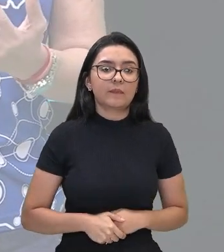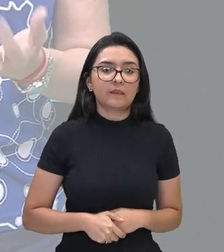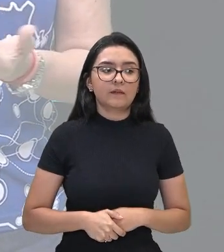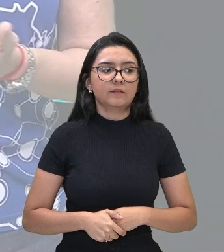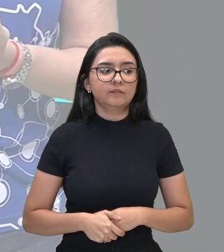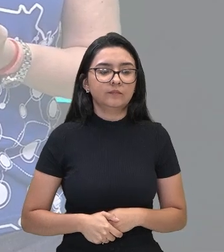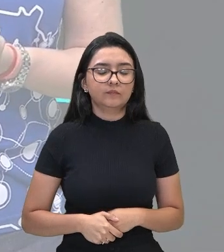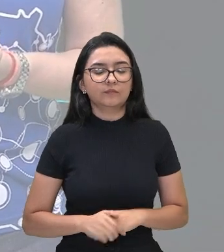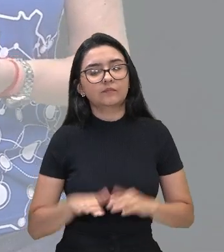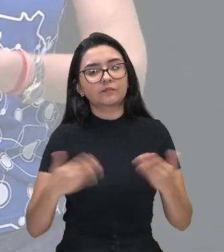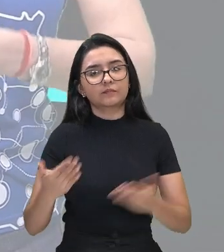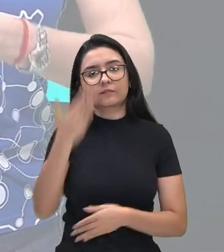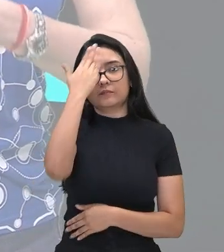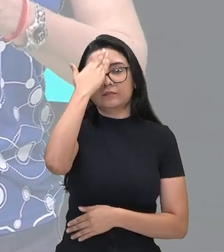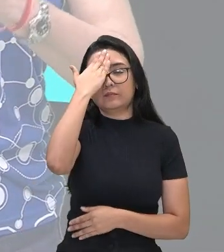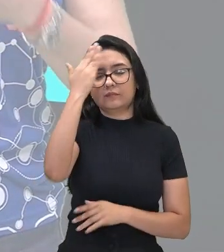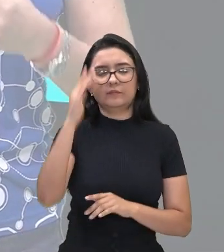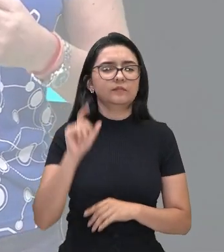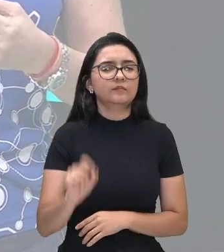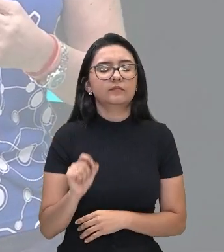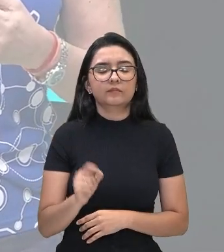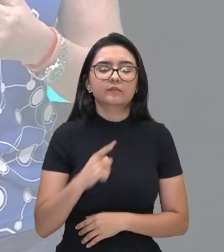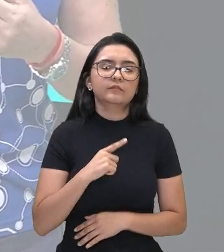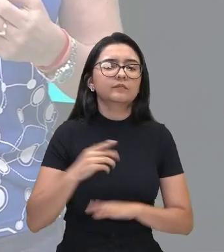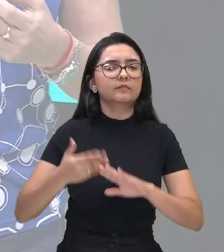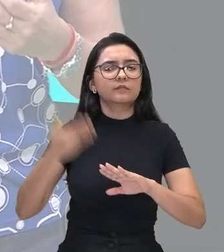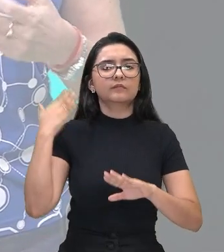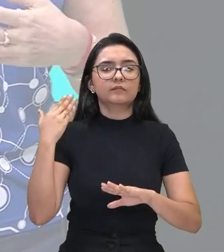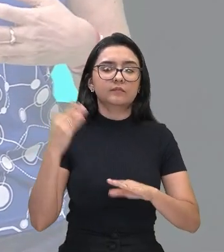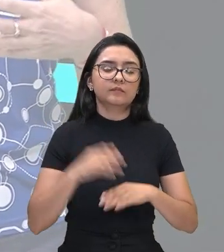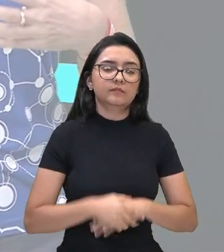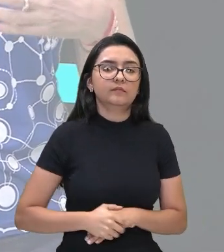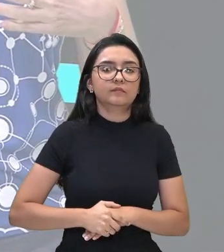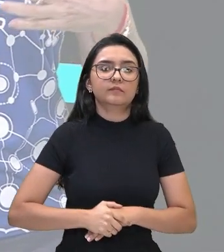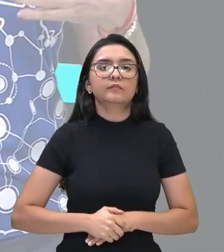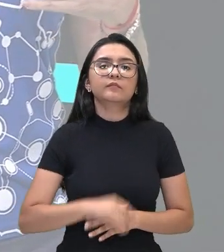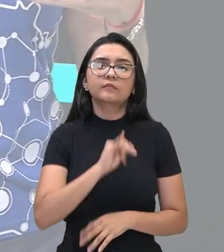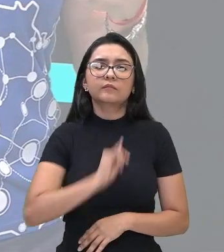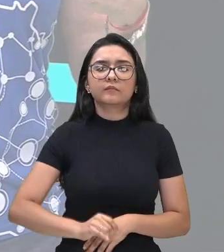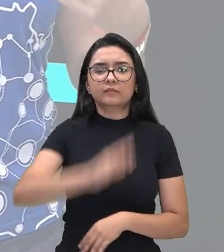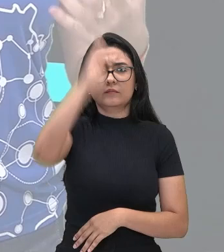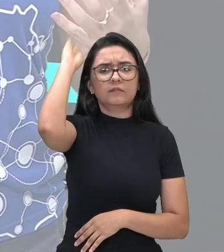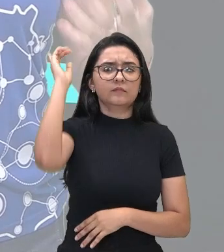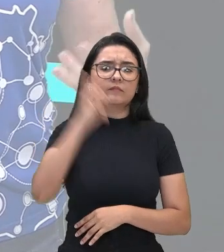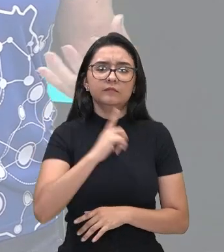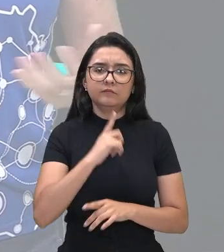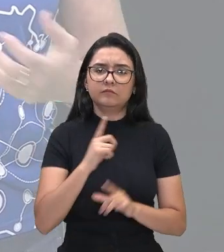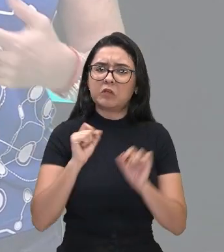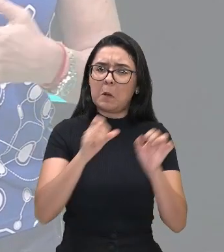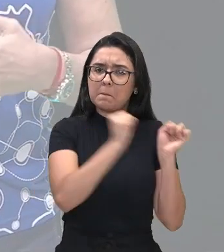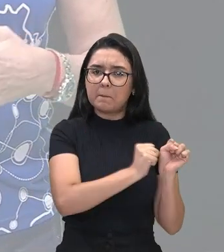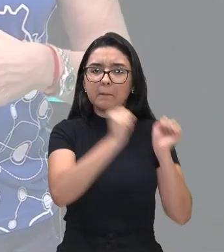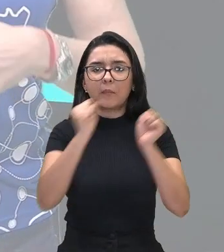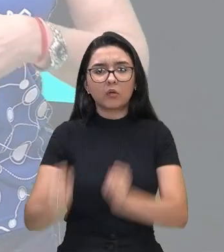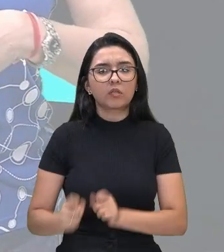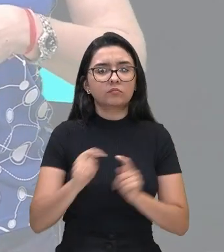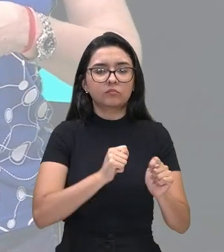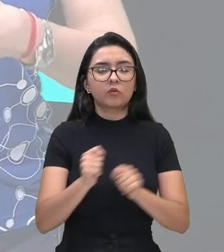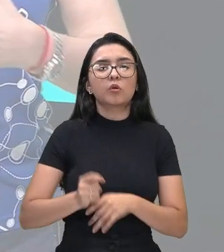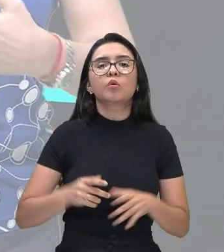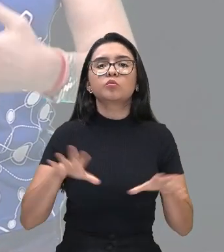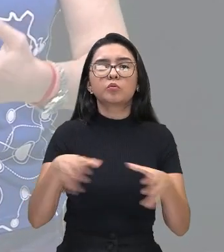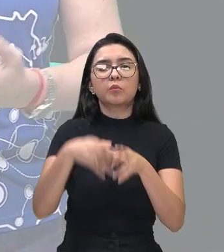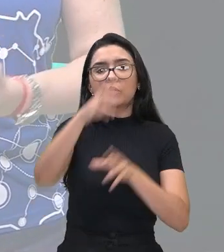Vocês sabem que durante a Antiguidade, o Império Romano ele tinha grande poder. Os romanos